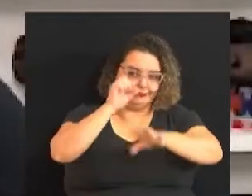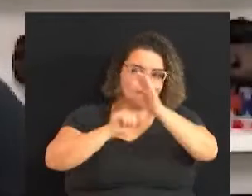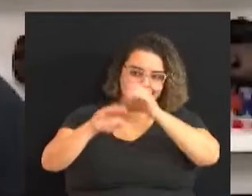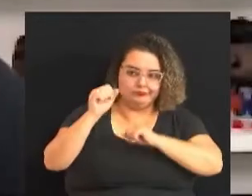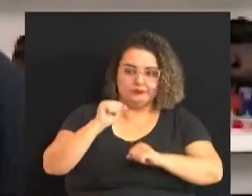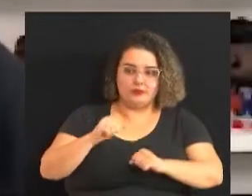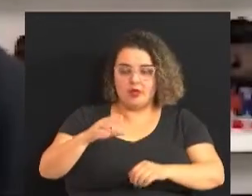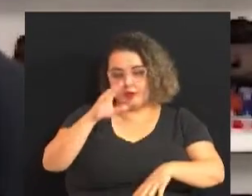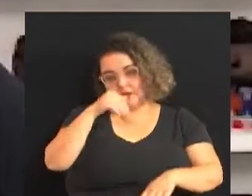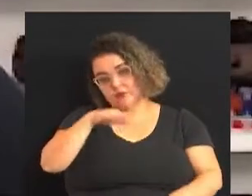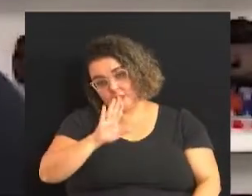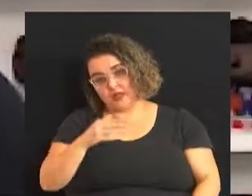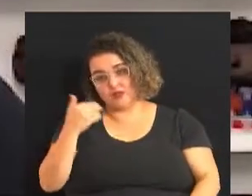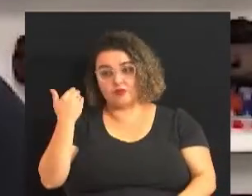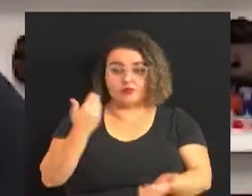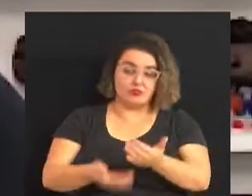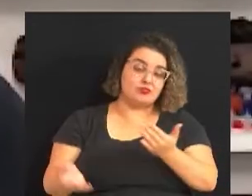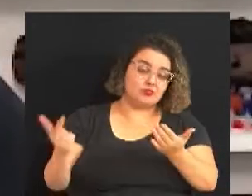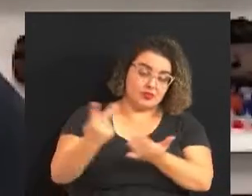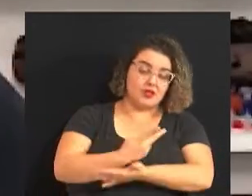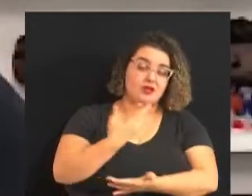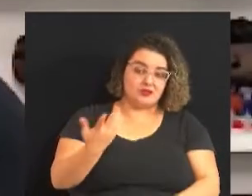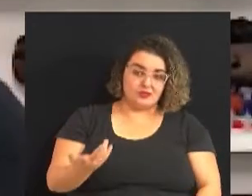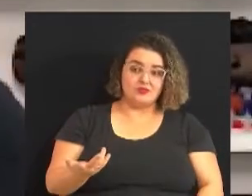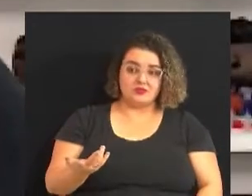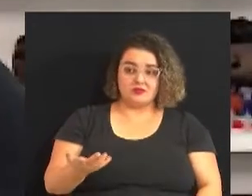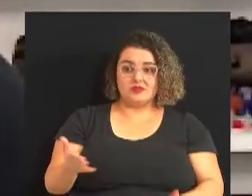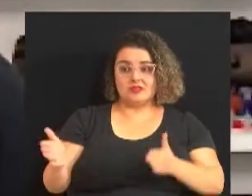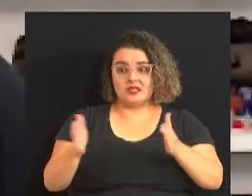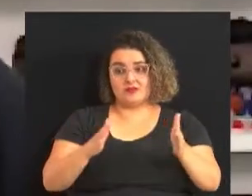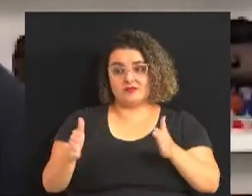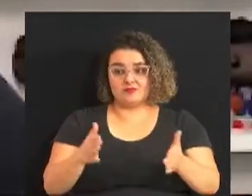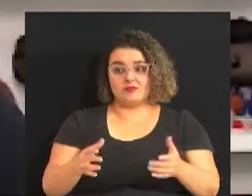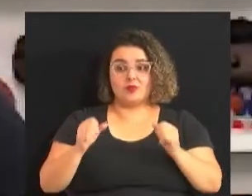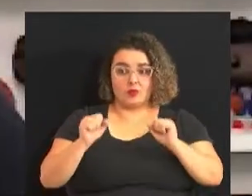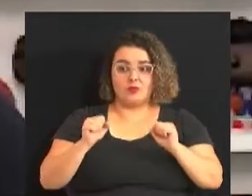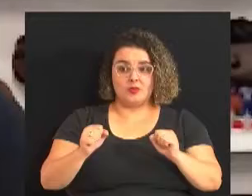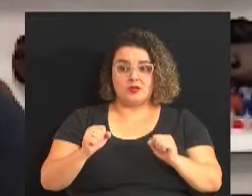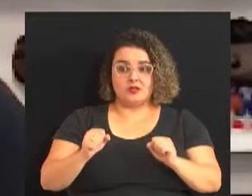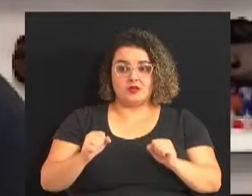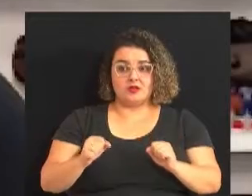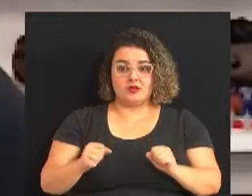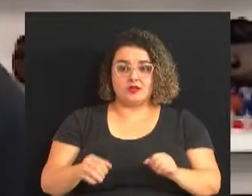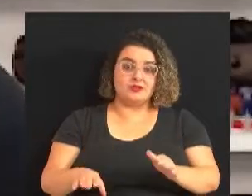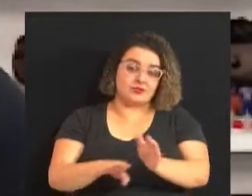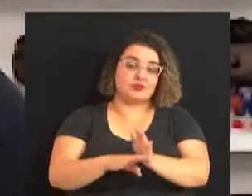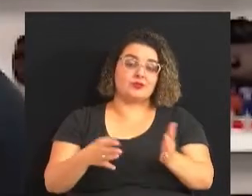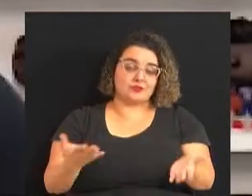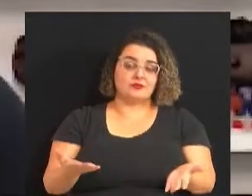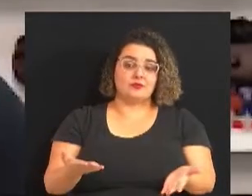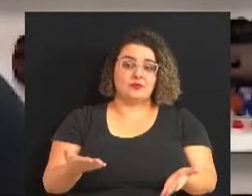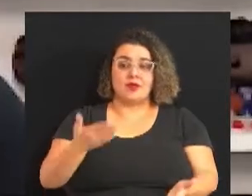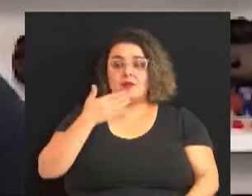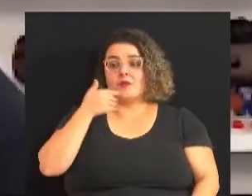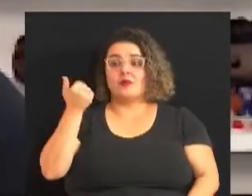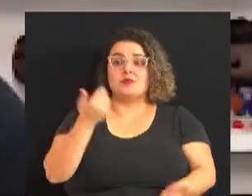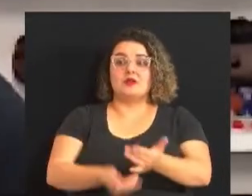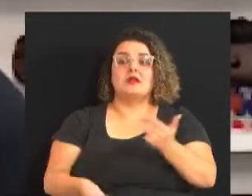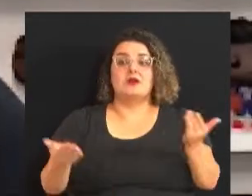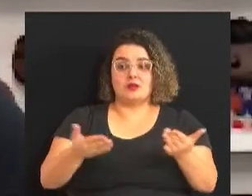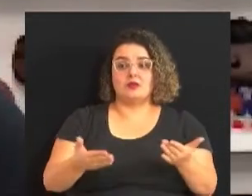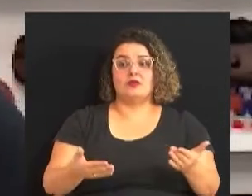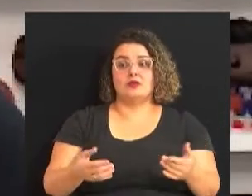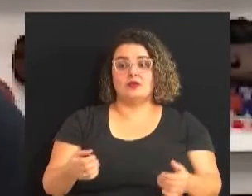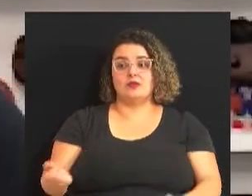com os erros. É uma derrota que, nesse momento, você poderia chegar mesmo. É melhor você perder nesse momento do que perder agora